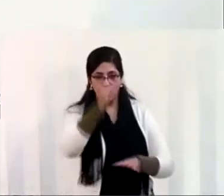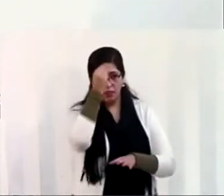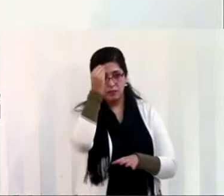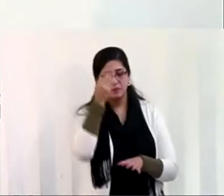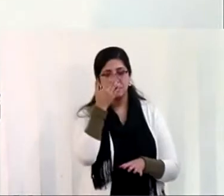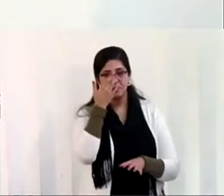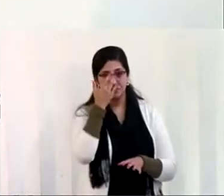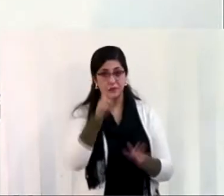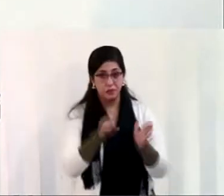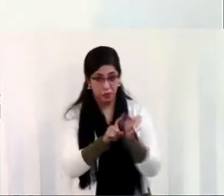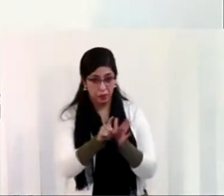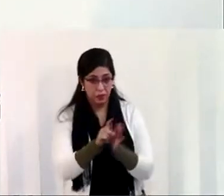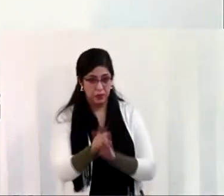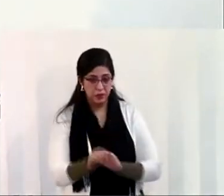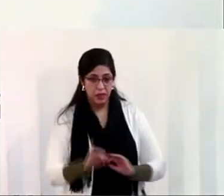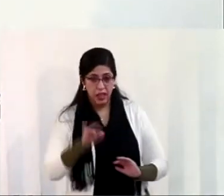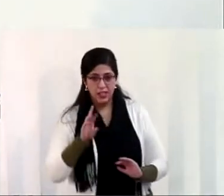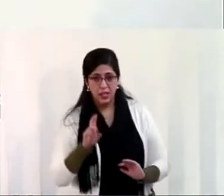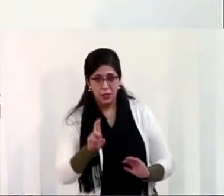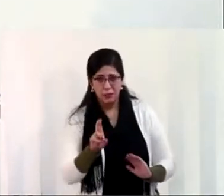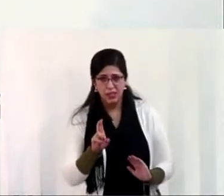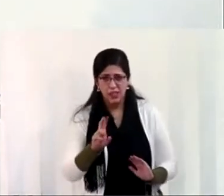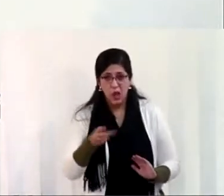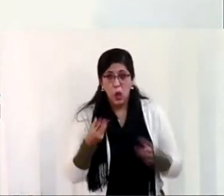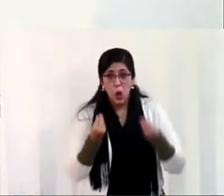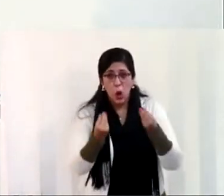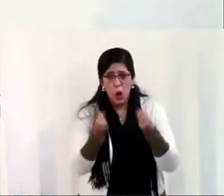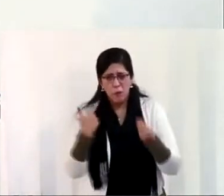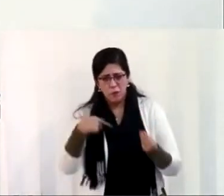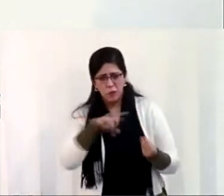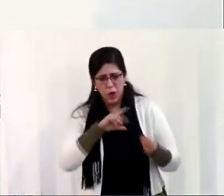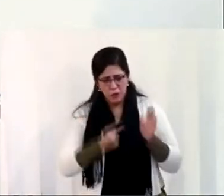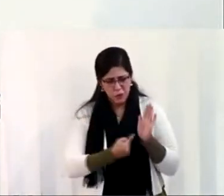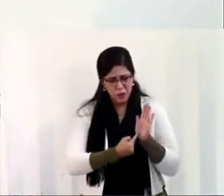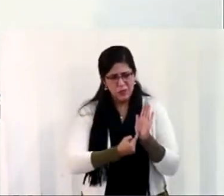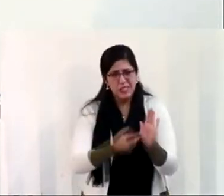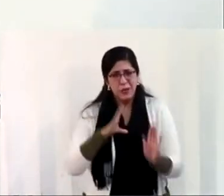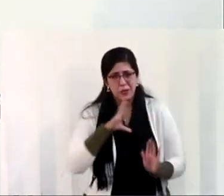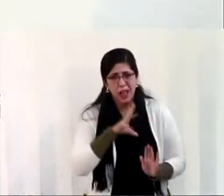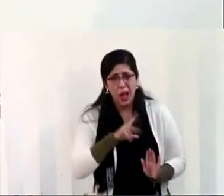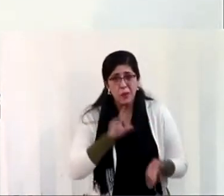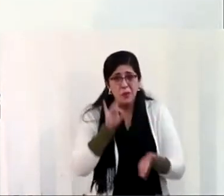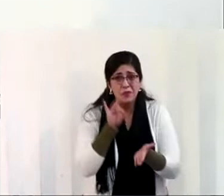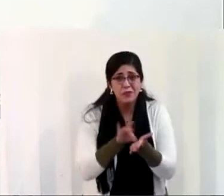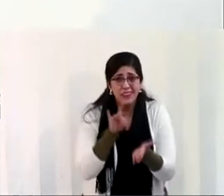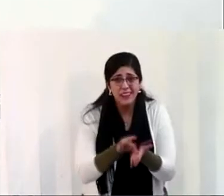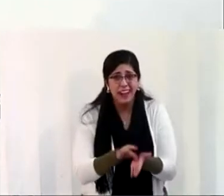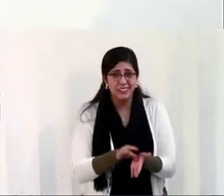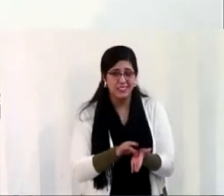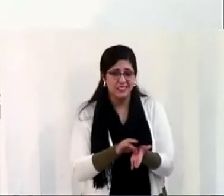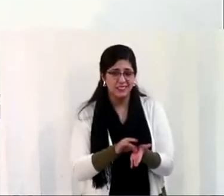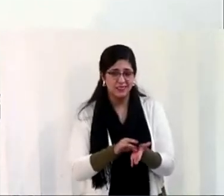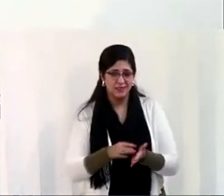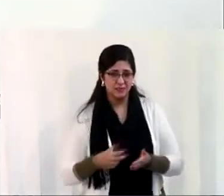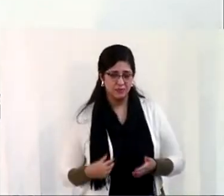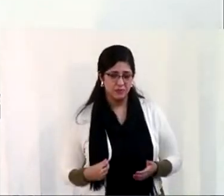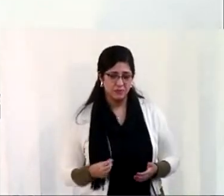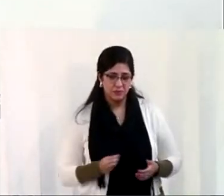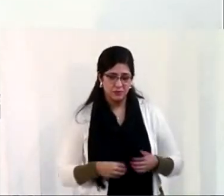Israel, Jacó, é isso que Jeremias está falando. E a primeira parte então da passagem é uma